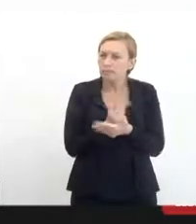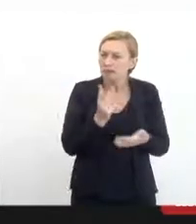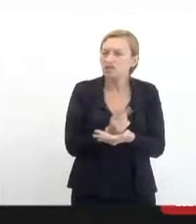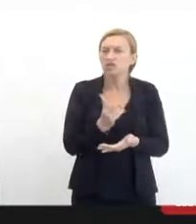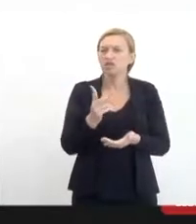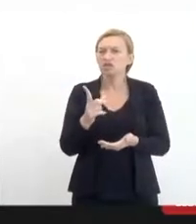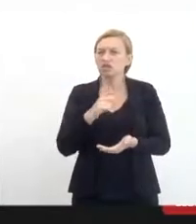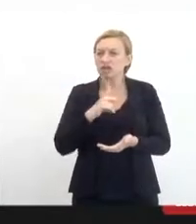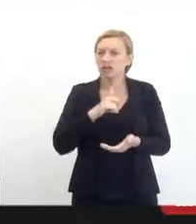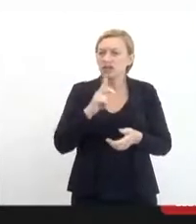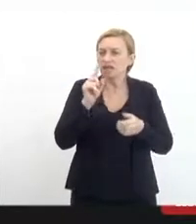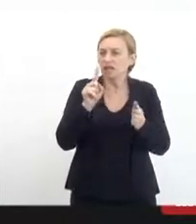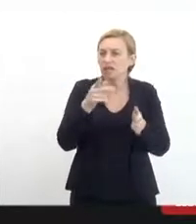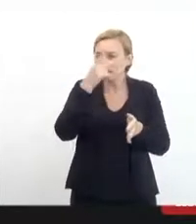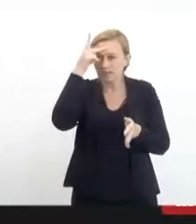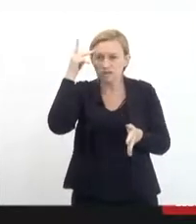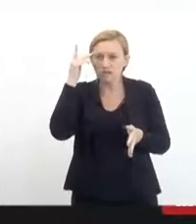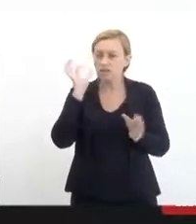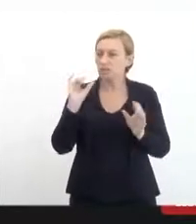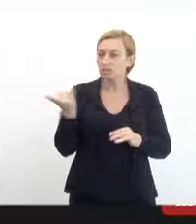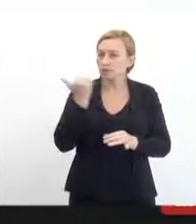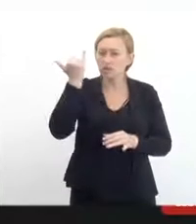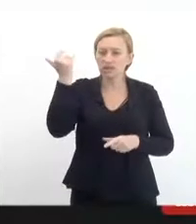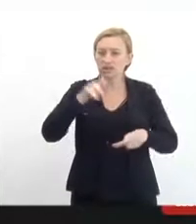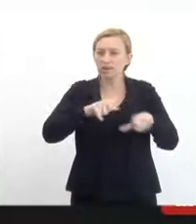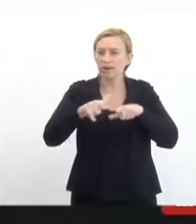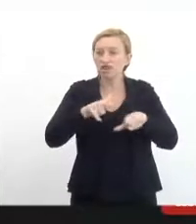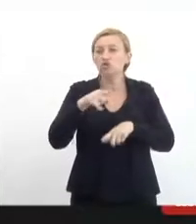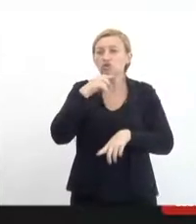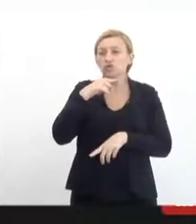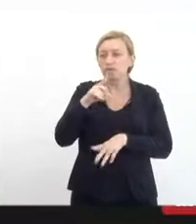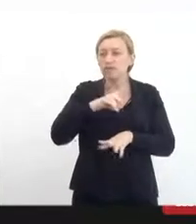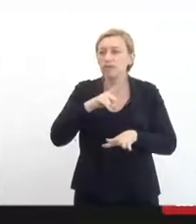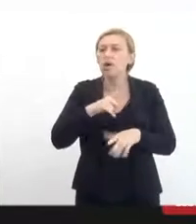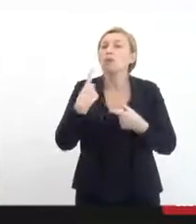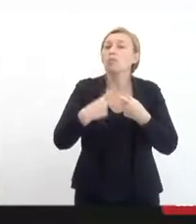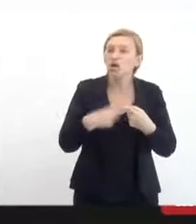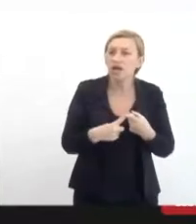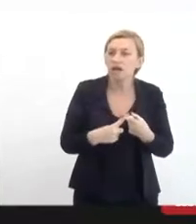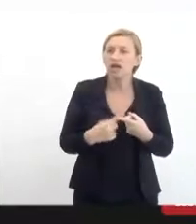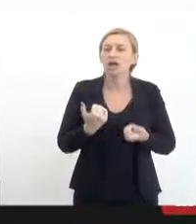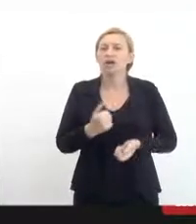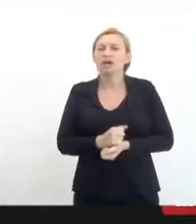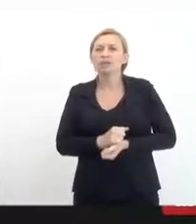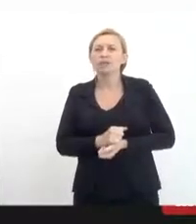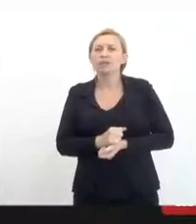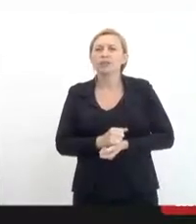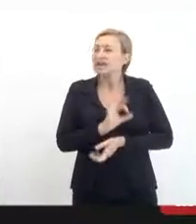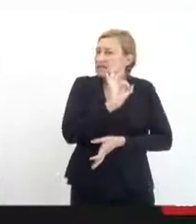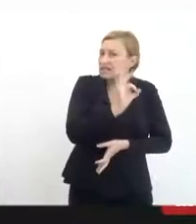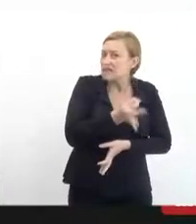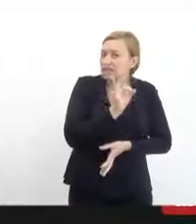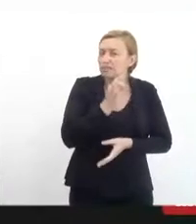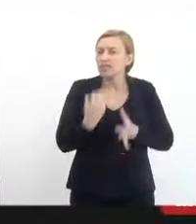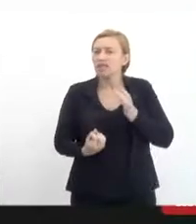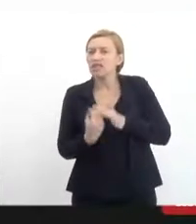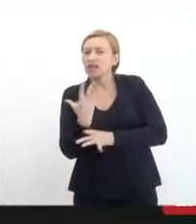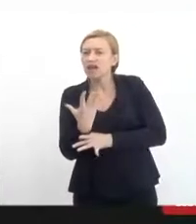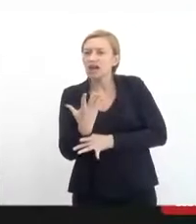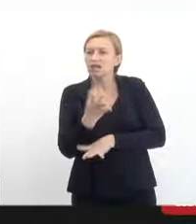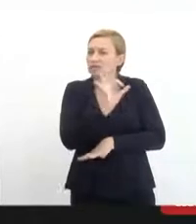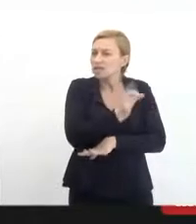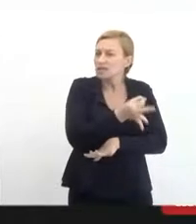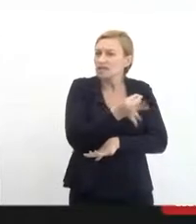auditores fiscais, nós temos uma dúvida. Por quê? Porque é exatamente criada pelo